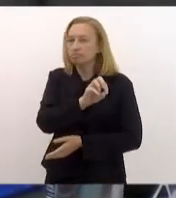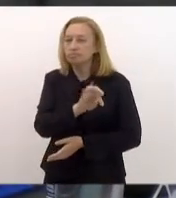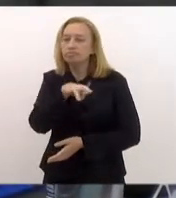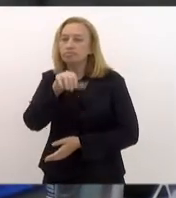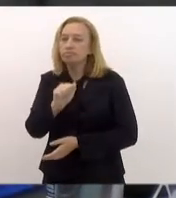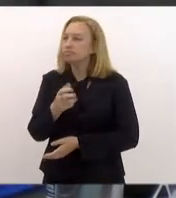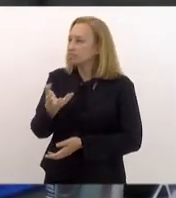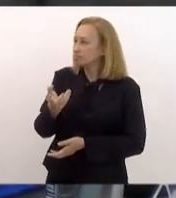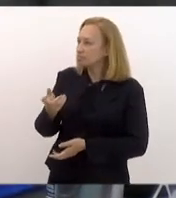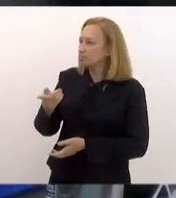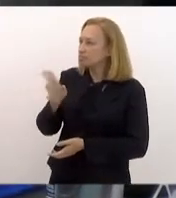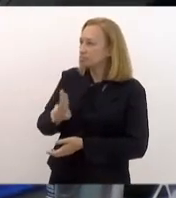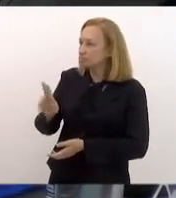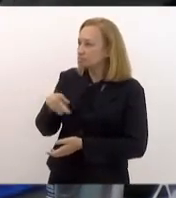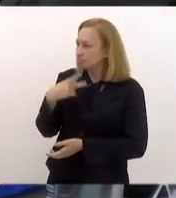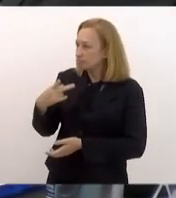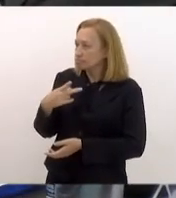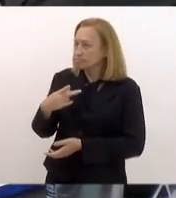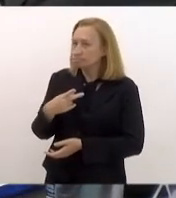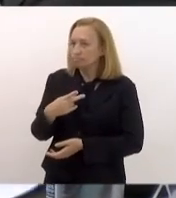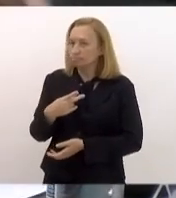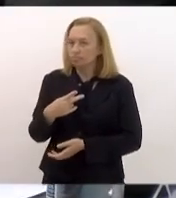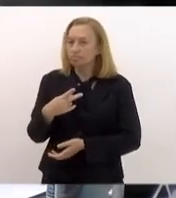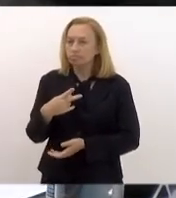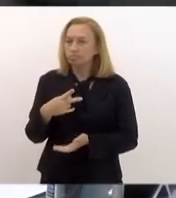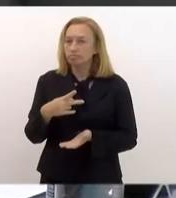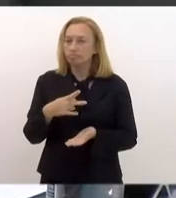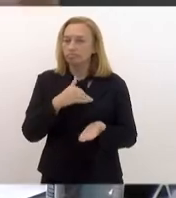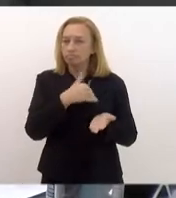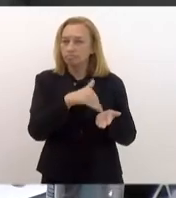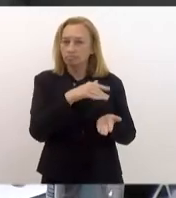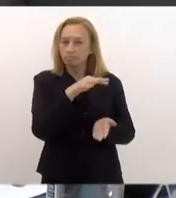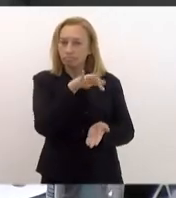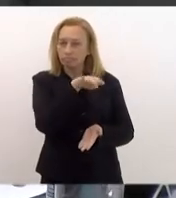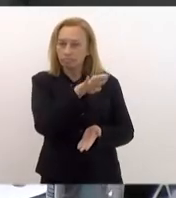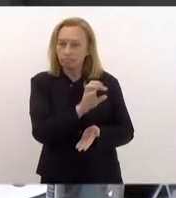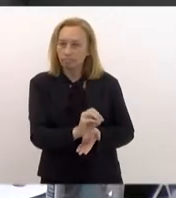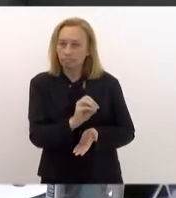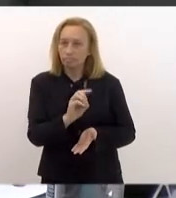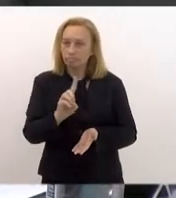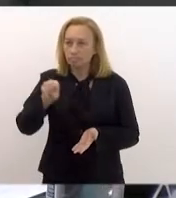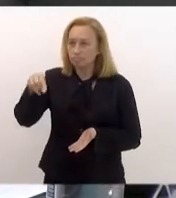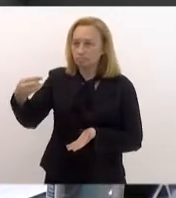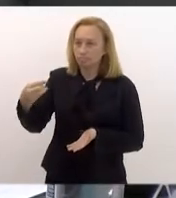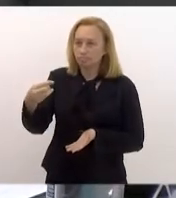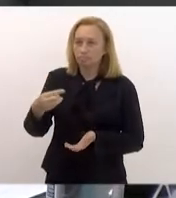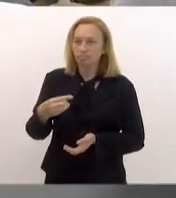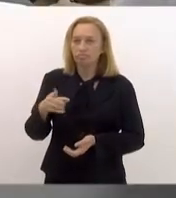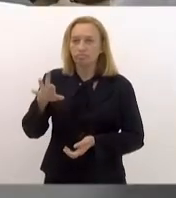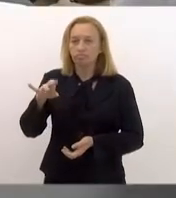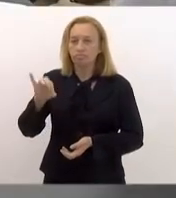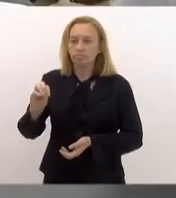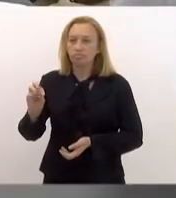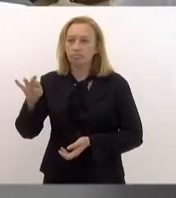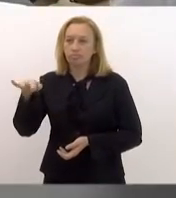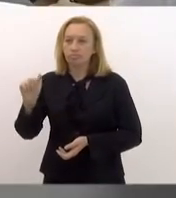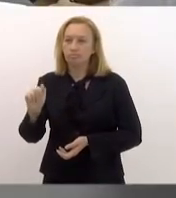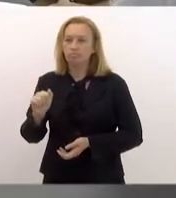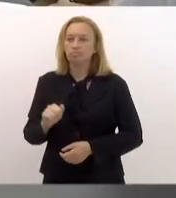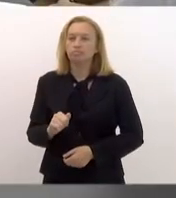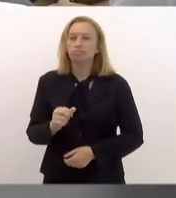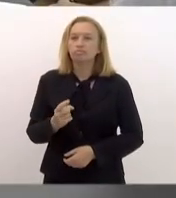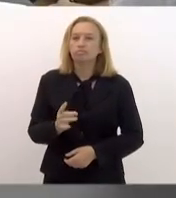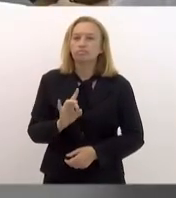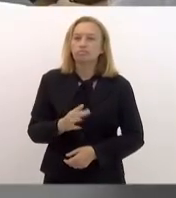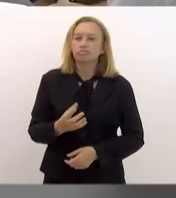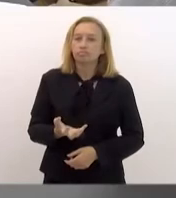alguma manifestação adicional. Secretário Leandro, em seguida o... Sim. Presidente, a única coisa que